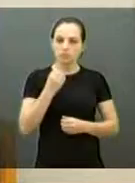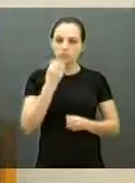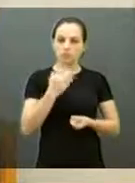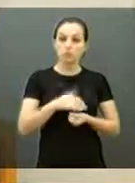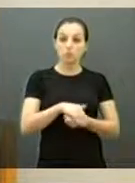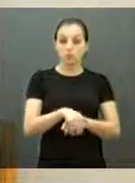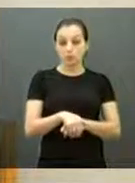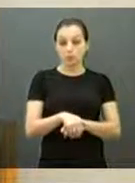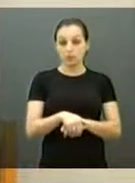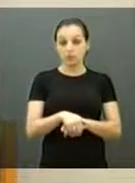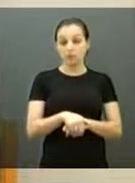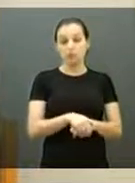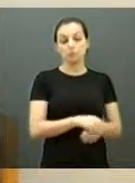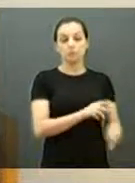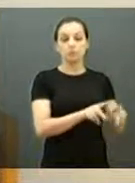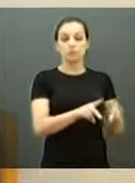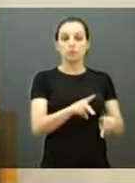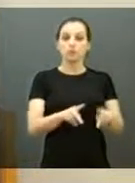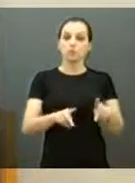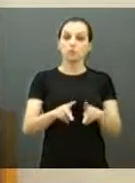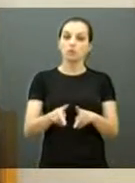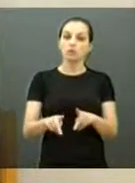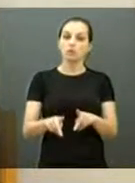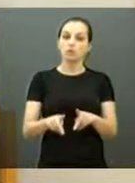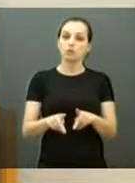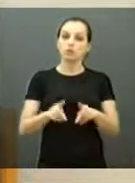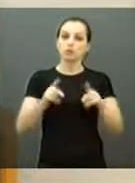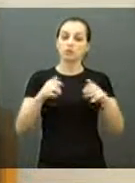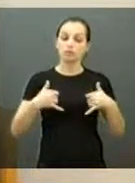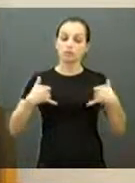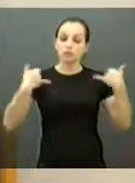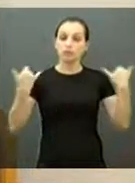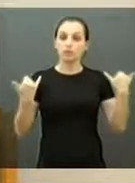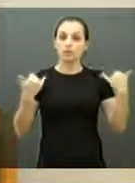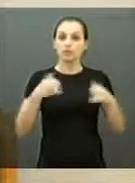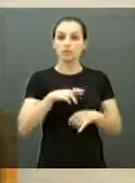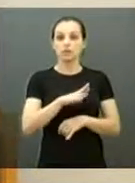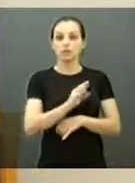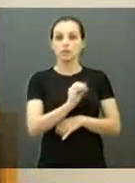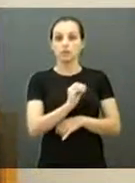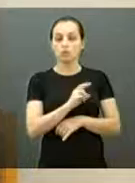Boa noite. Boa noite ao presidente, boa noite ao aniversariante Bochechinha.